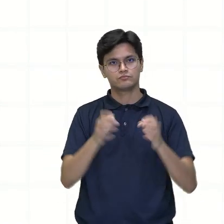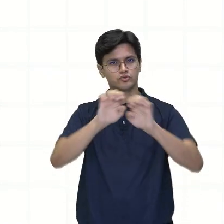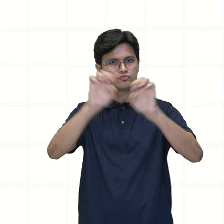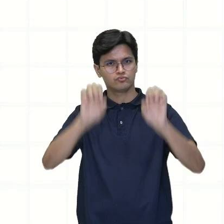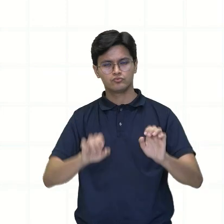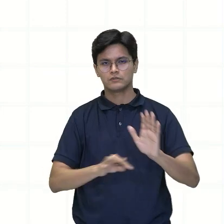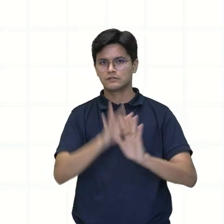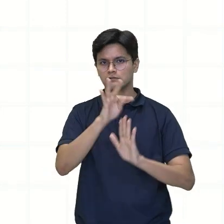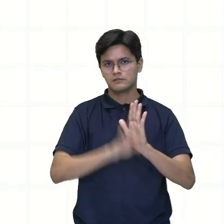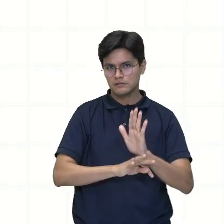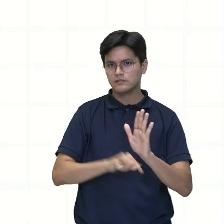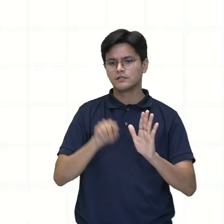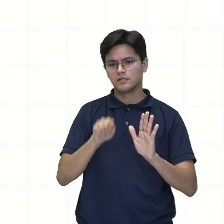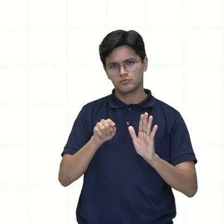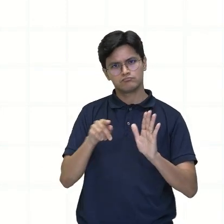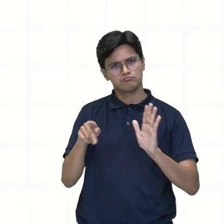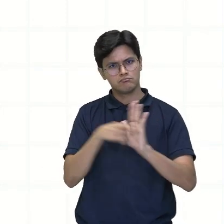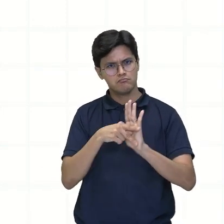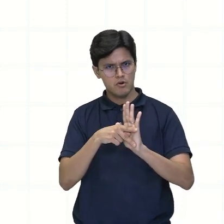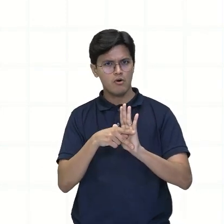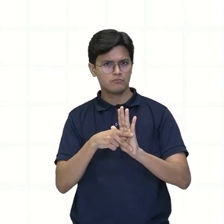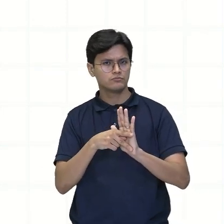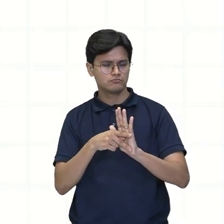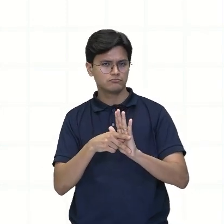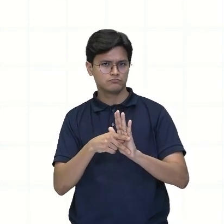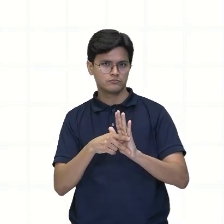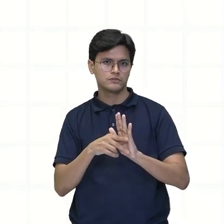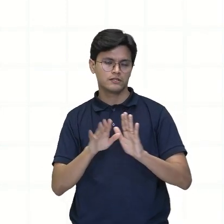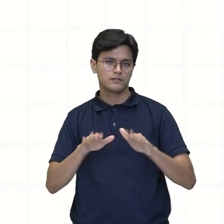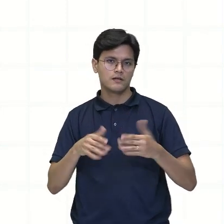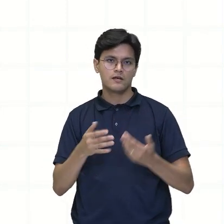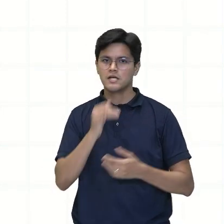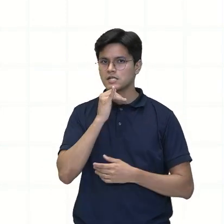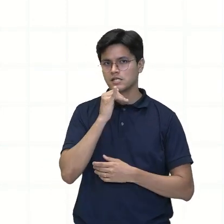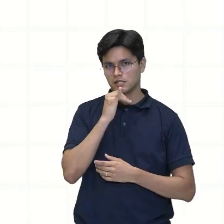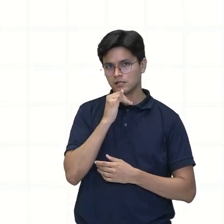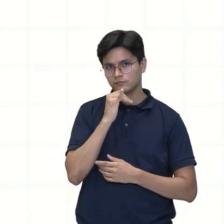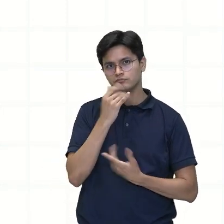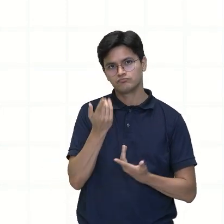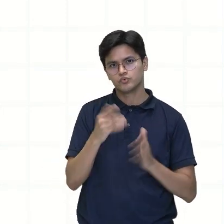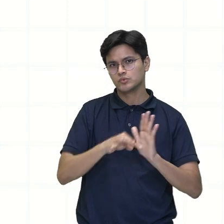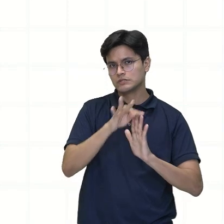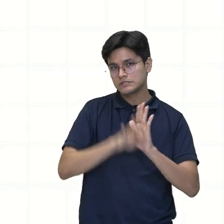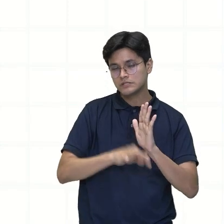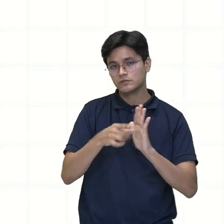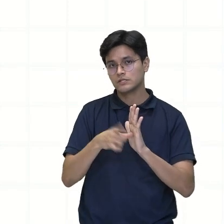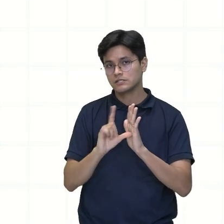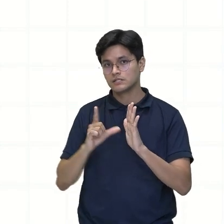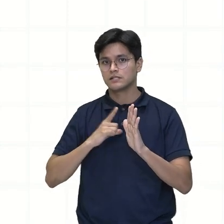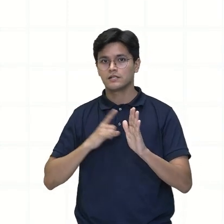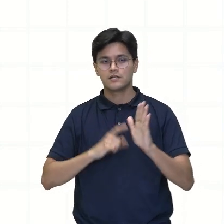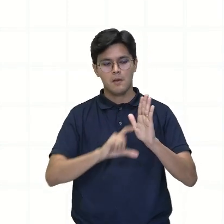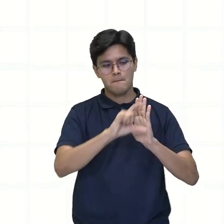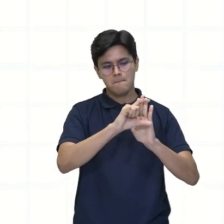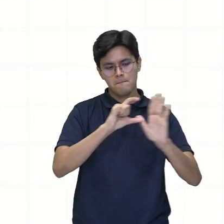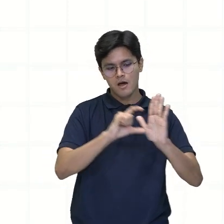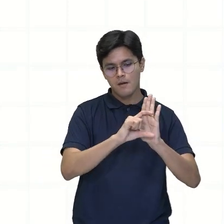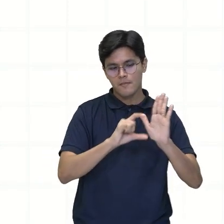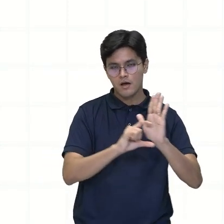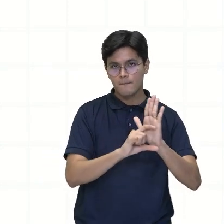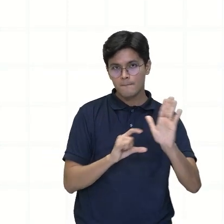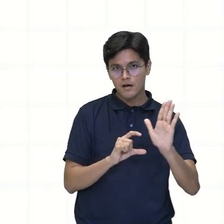é? Lá naquele nosso texto do metaverso tinha os parágrafos, mas agora você não tem, você tem só os pontos,